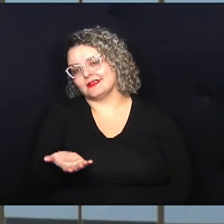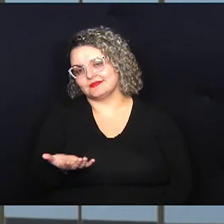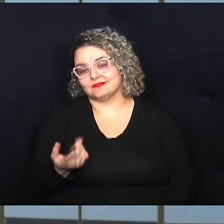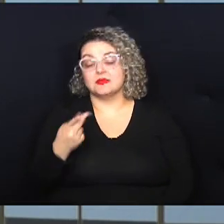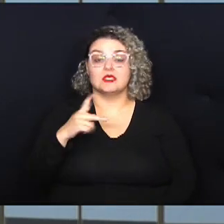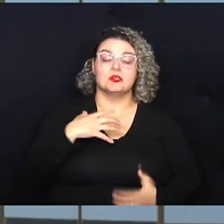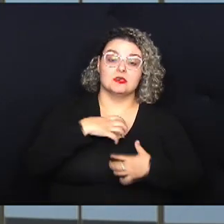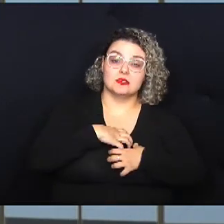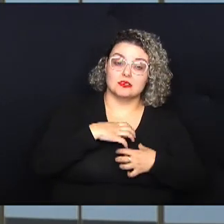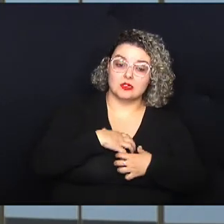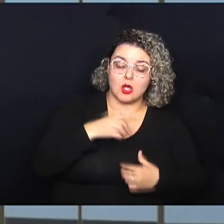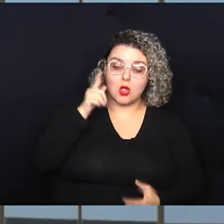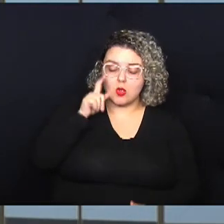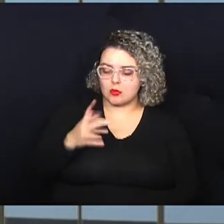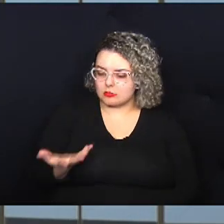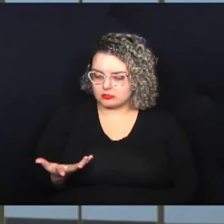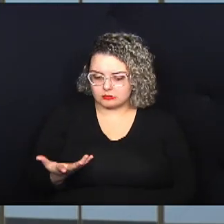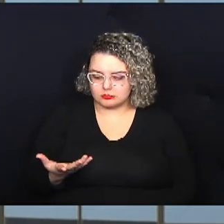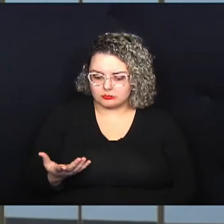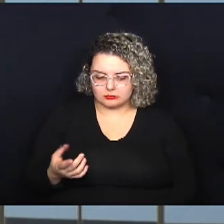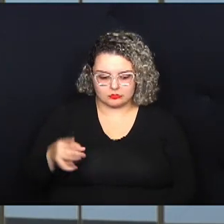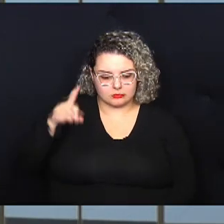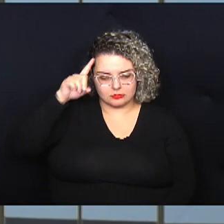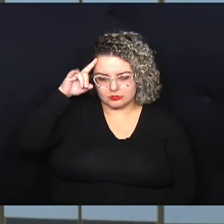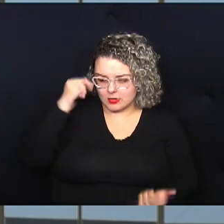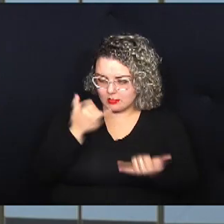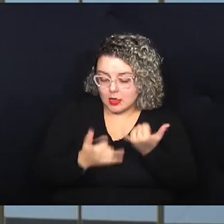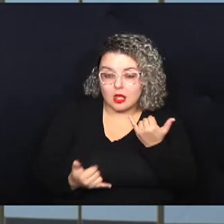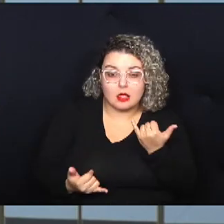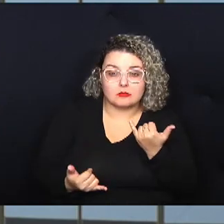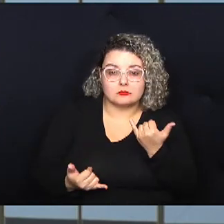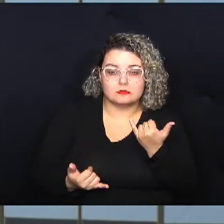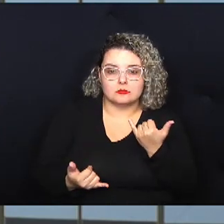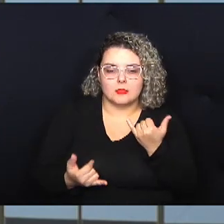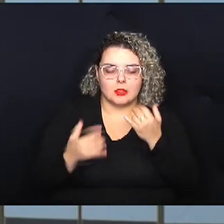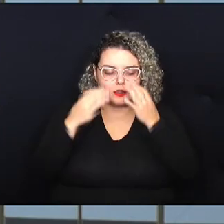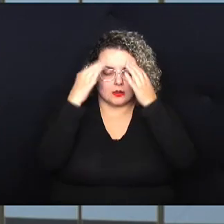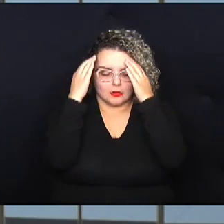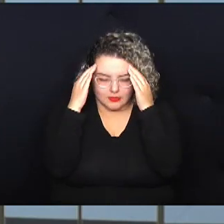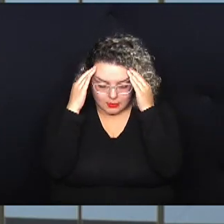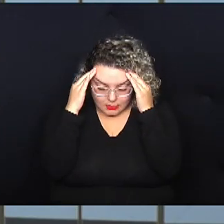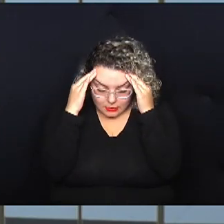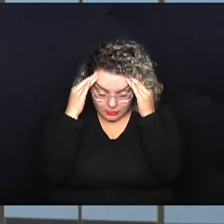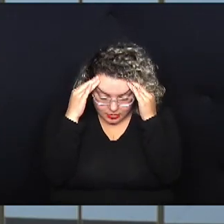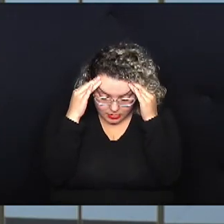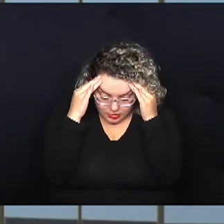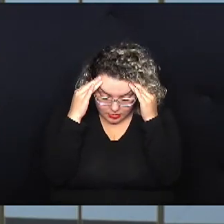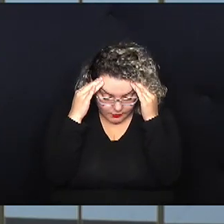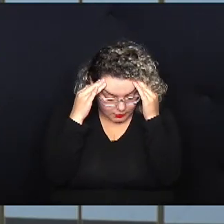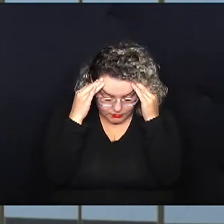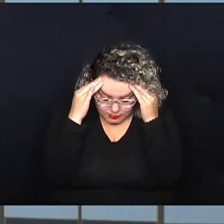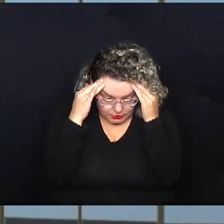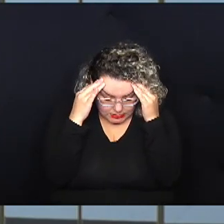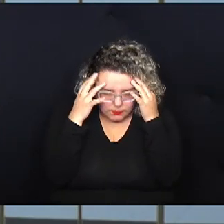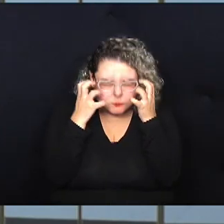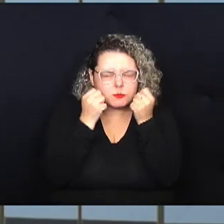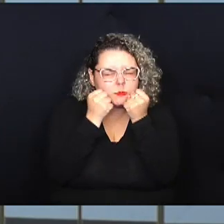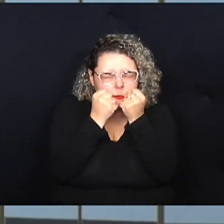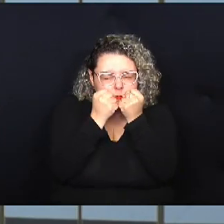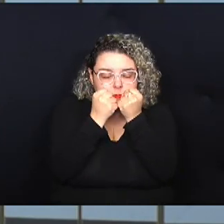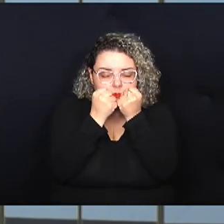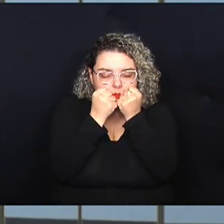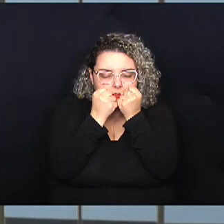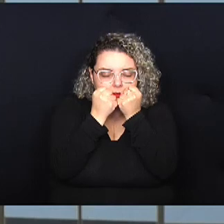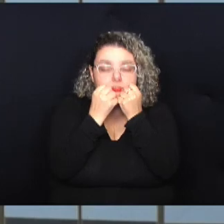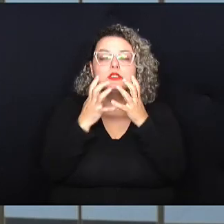se você conseguir, no meio do dia, você está lá estressada, cansada, mas você tem ferramenta para lidar com isso.